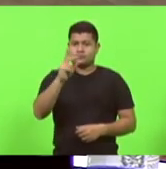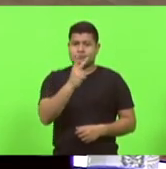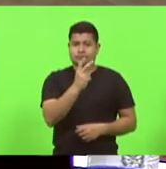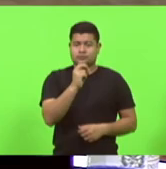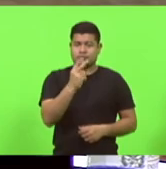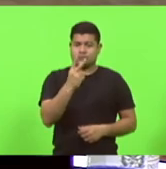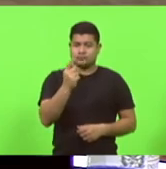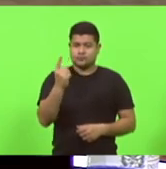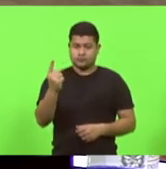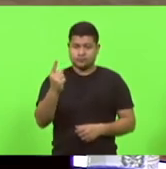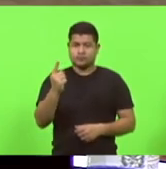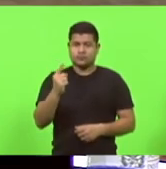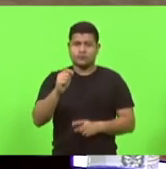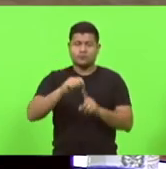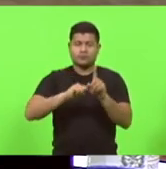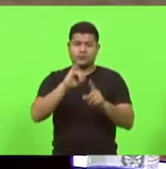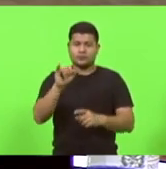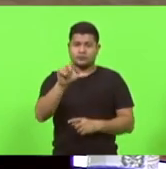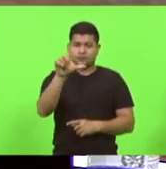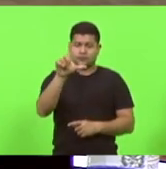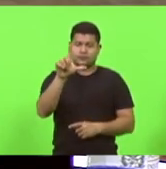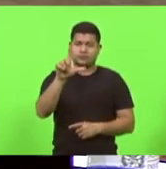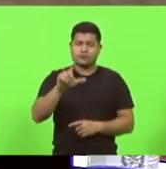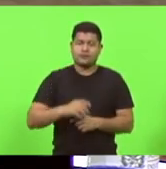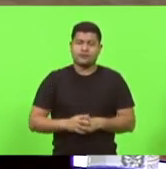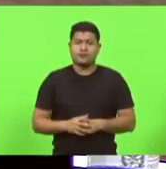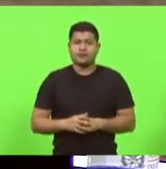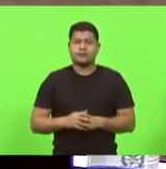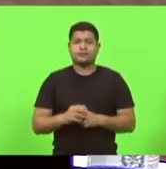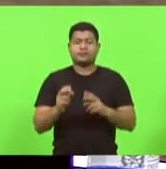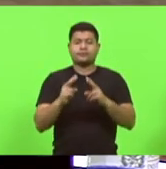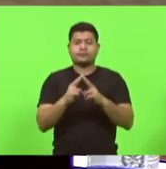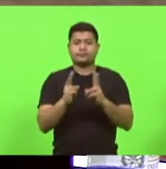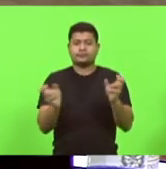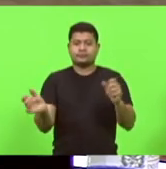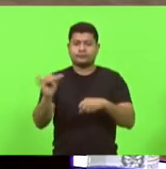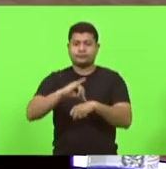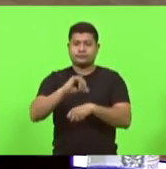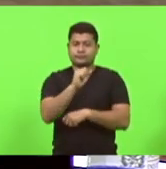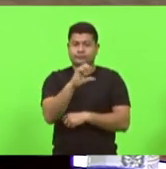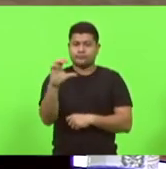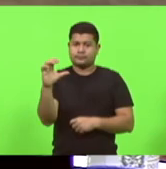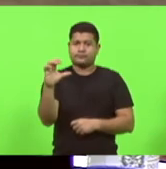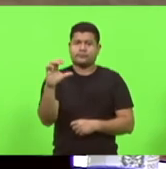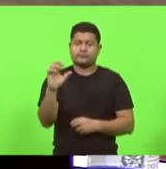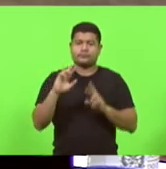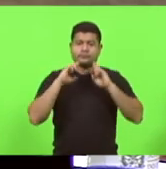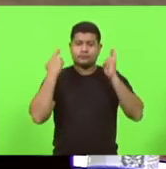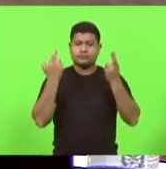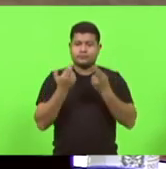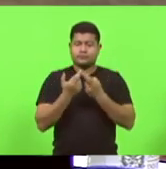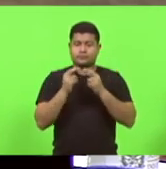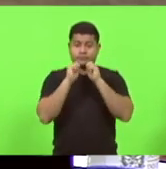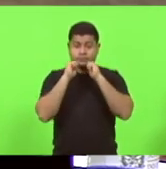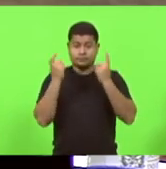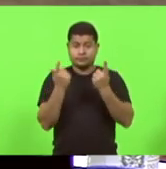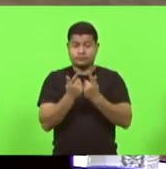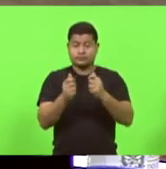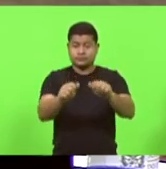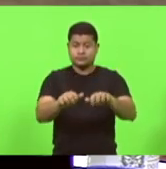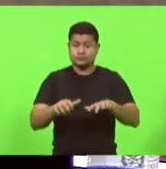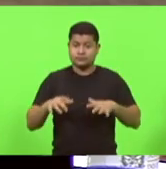2021, nesta cidade de Florianópolis, capital de Santa Catarina, reuniu-se a Assembleia Legislativa em sessão